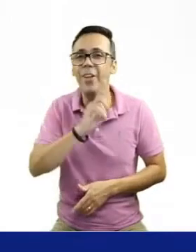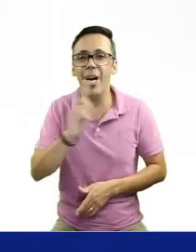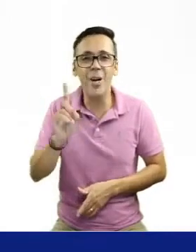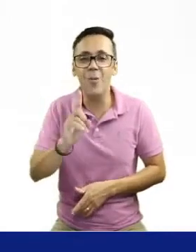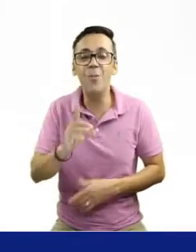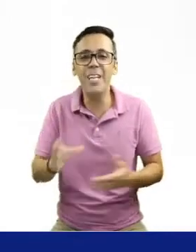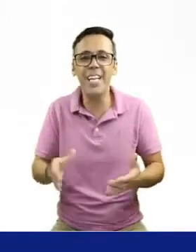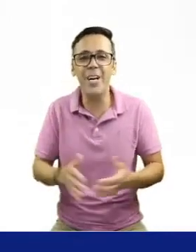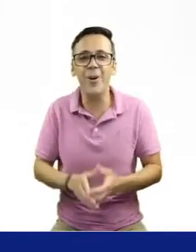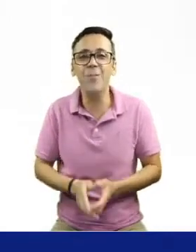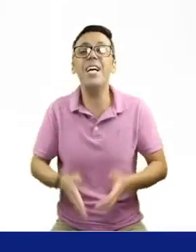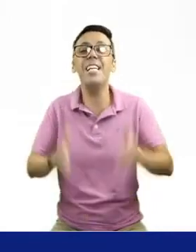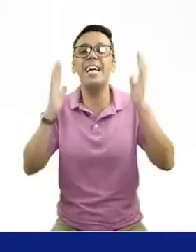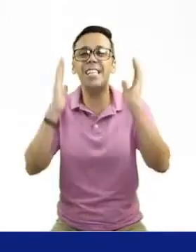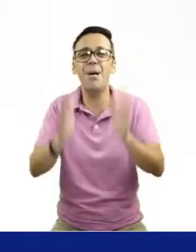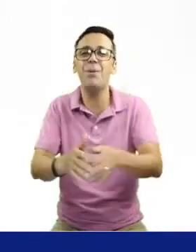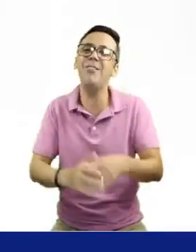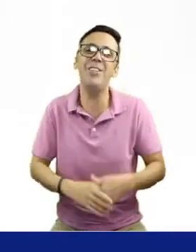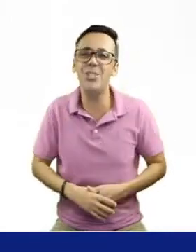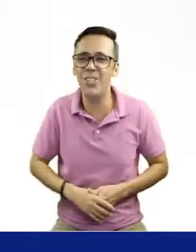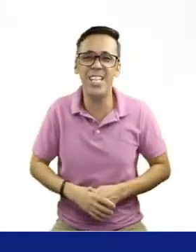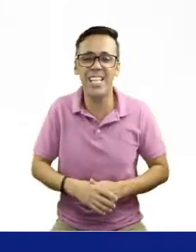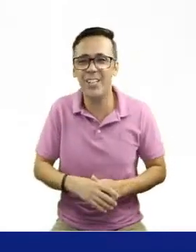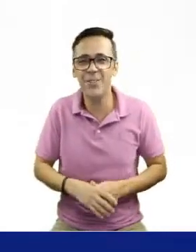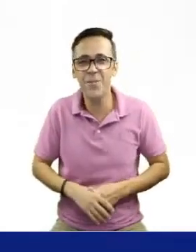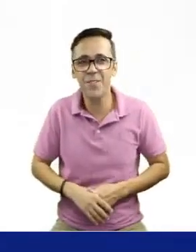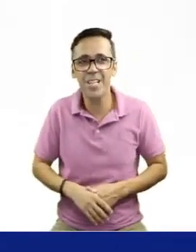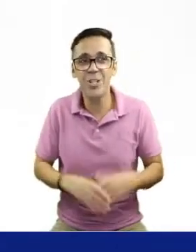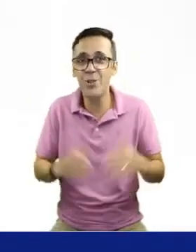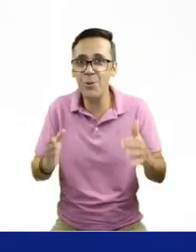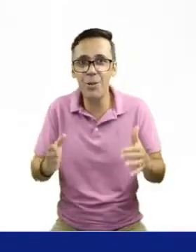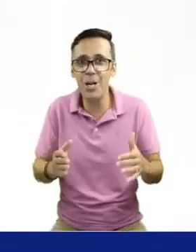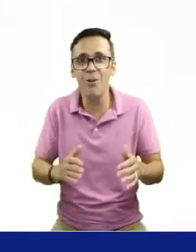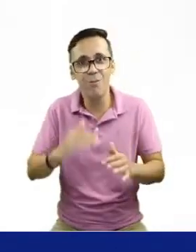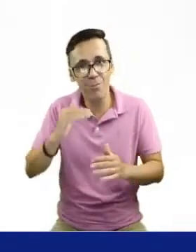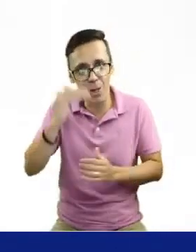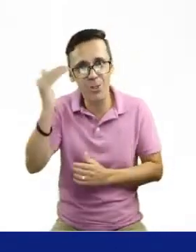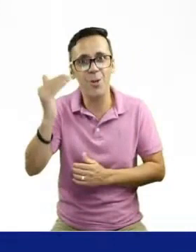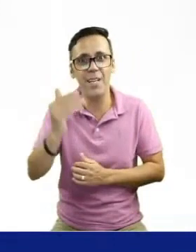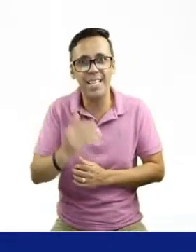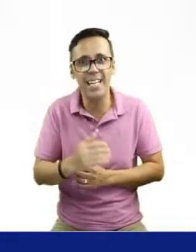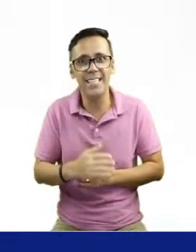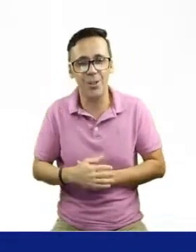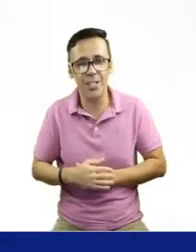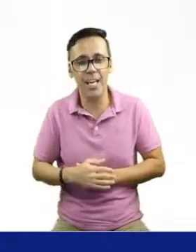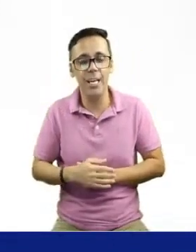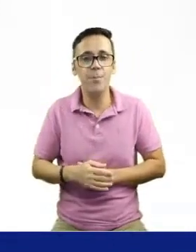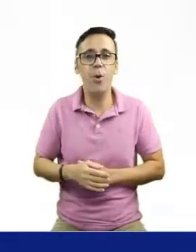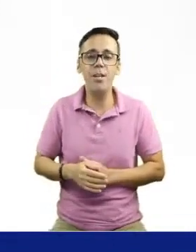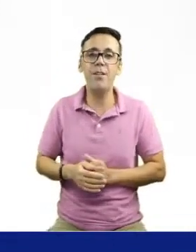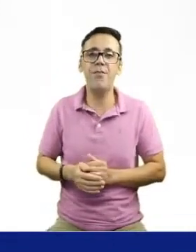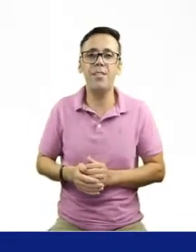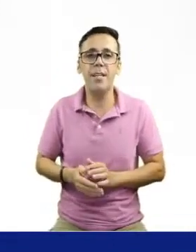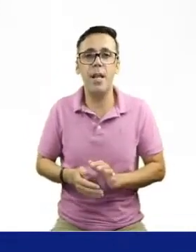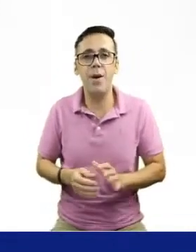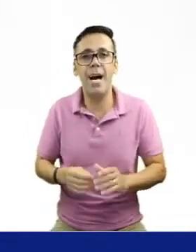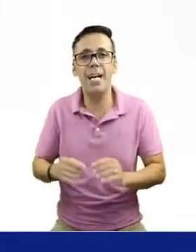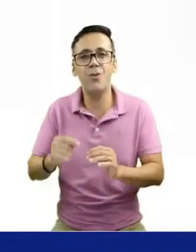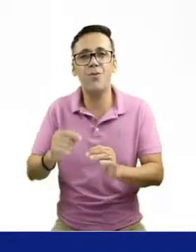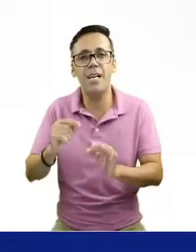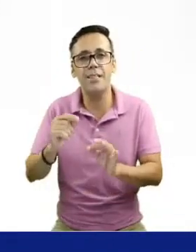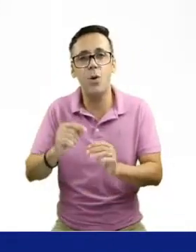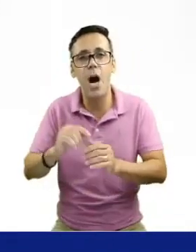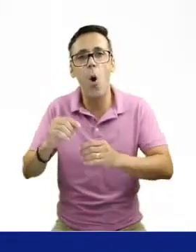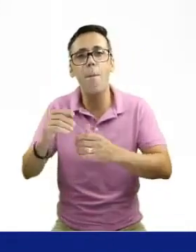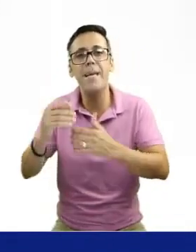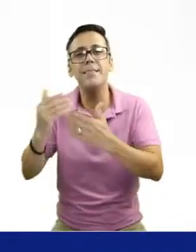diminuir não porque não porque já está prevista no edital mim não pode aumentar Ok podem fazer